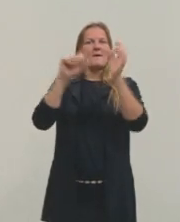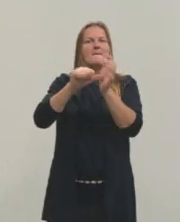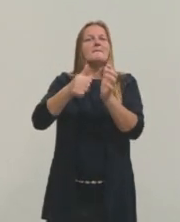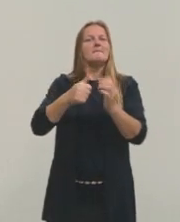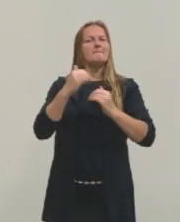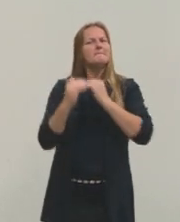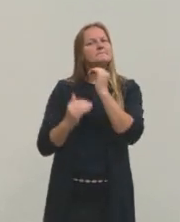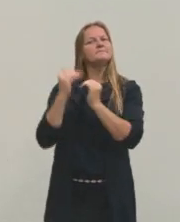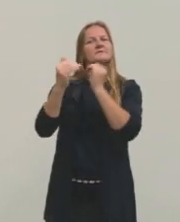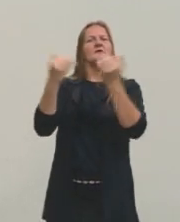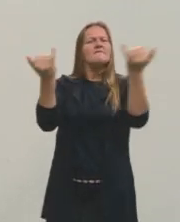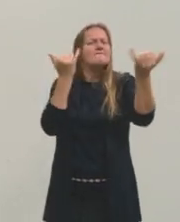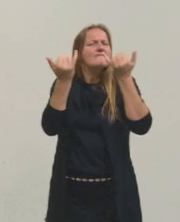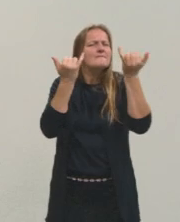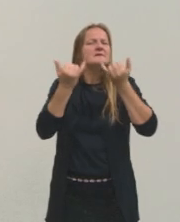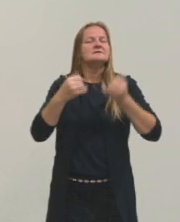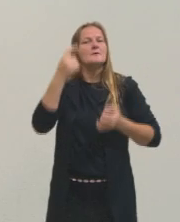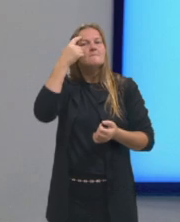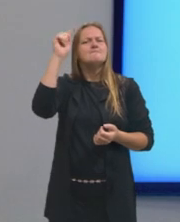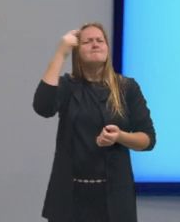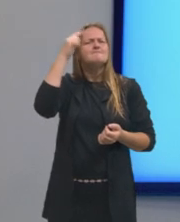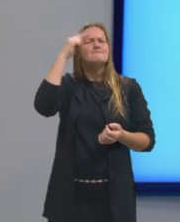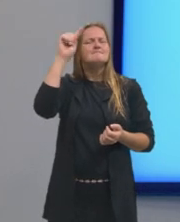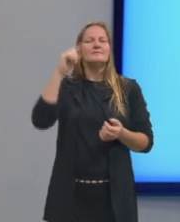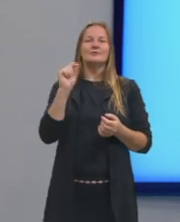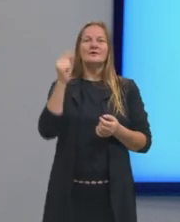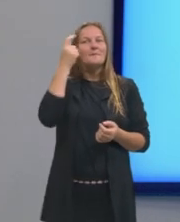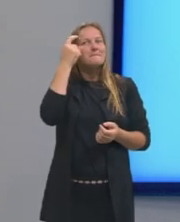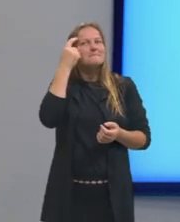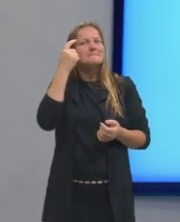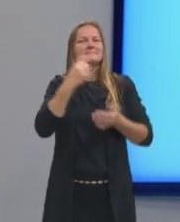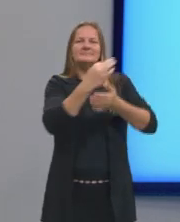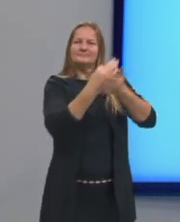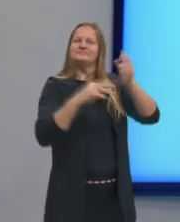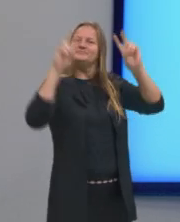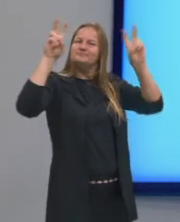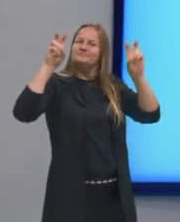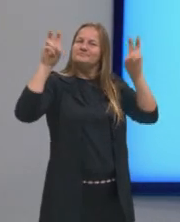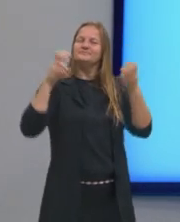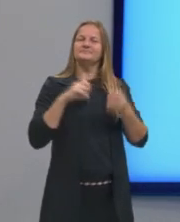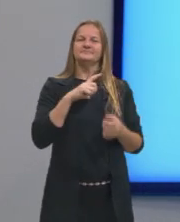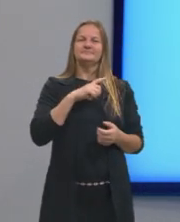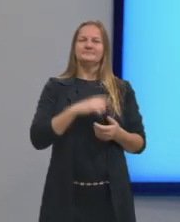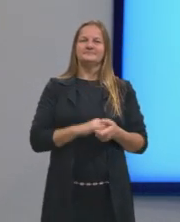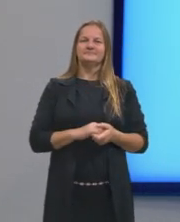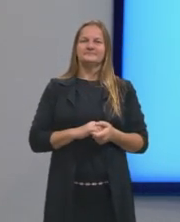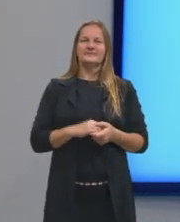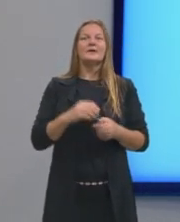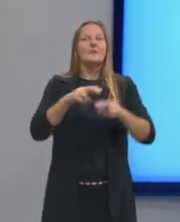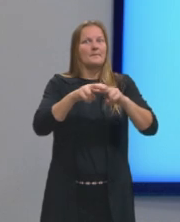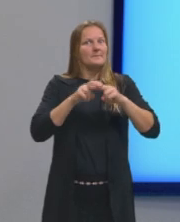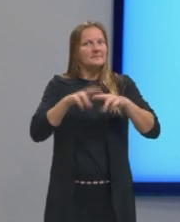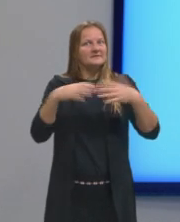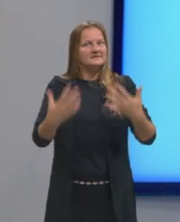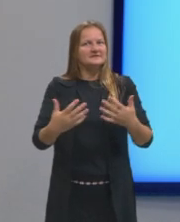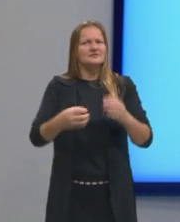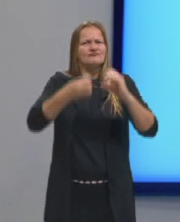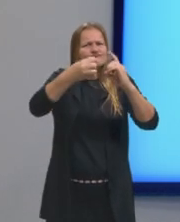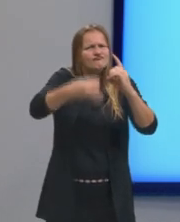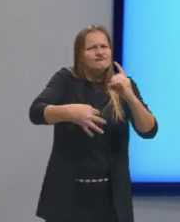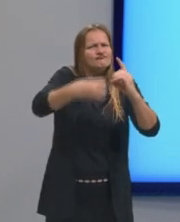desenvolver a informação né a ideia o que eu penso sobre aquele assunto então eu vou descer tá